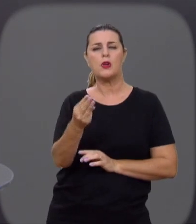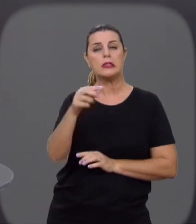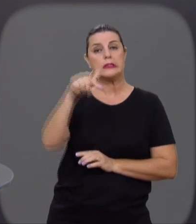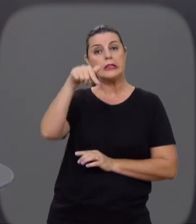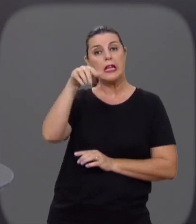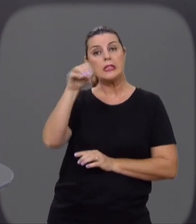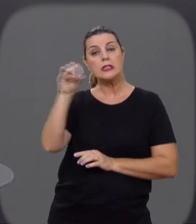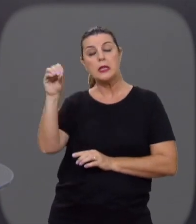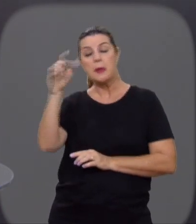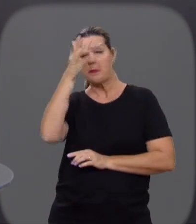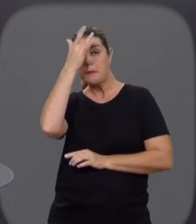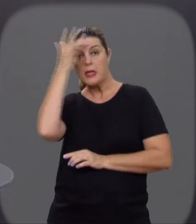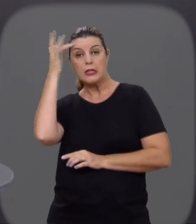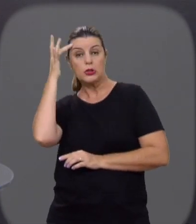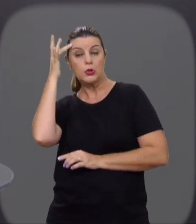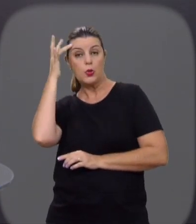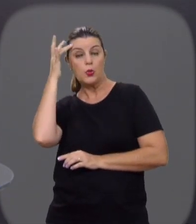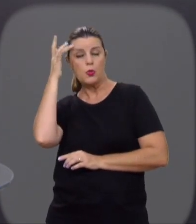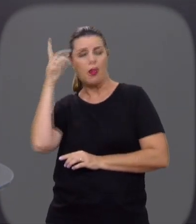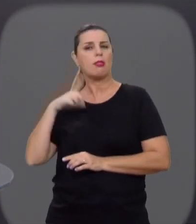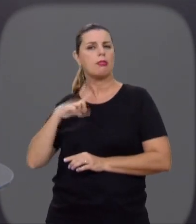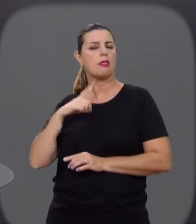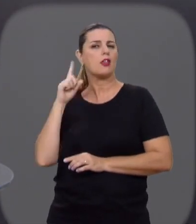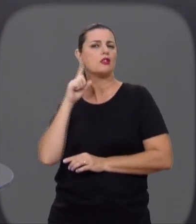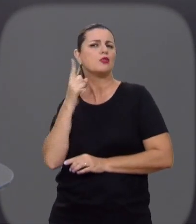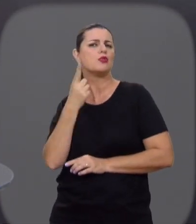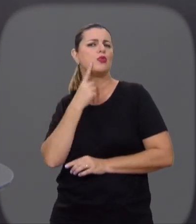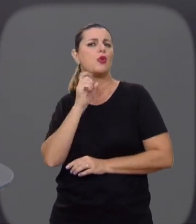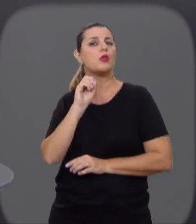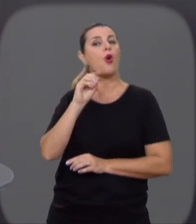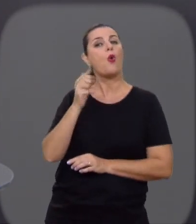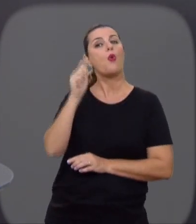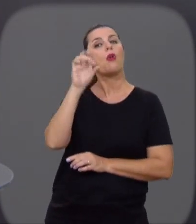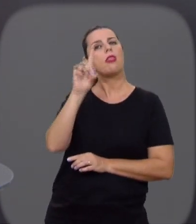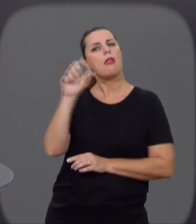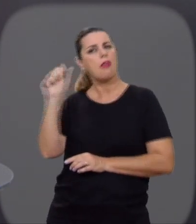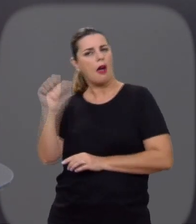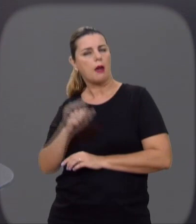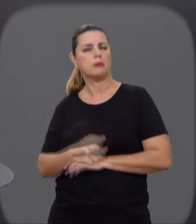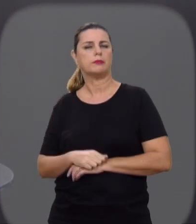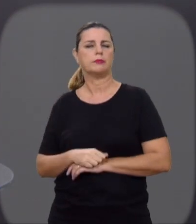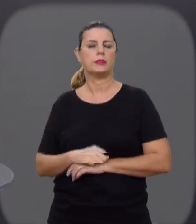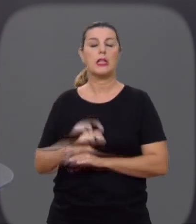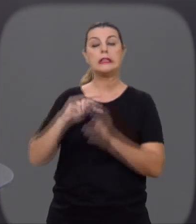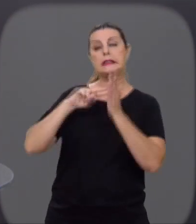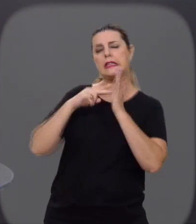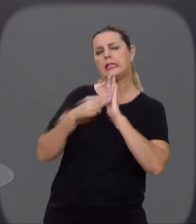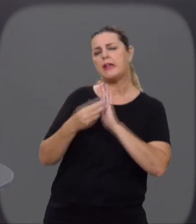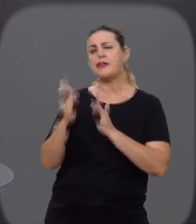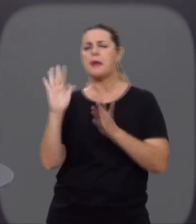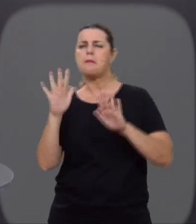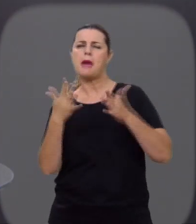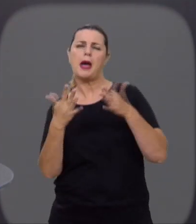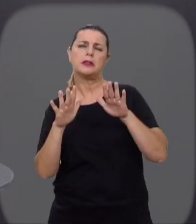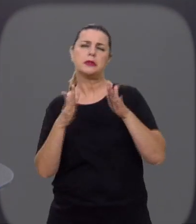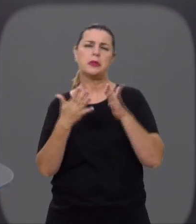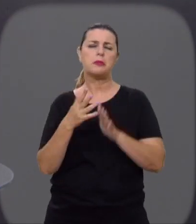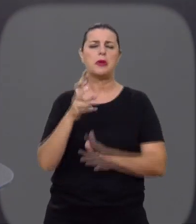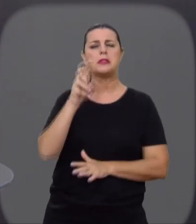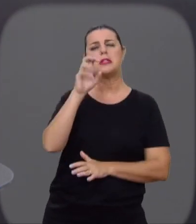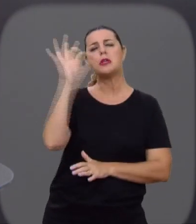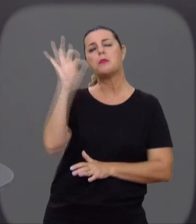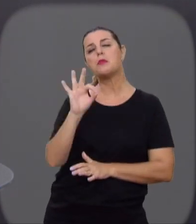9.700.000 pessoas que têm surdez ou deficiência auditiva. Isso equivale mais ou menos